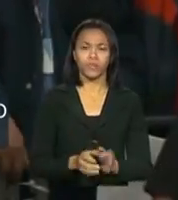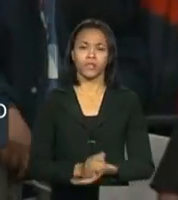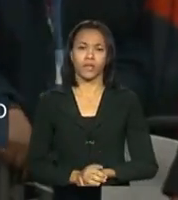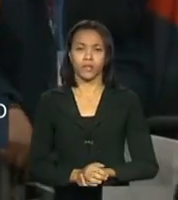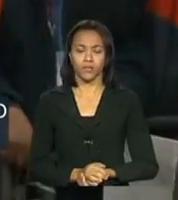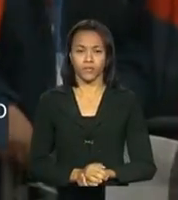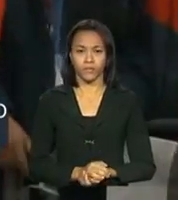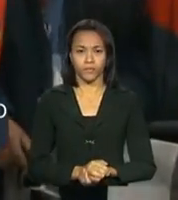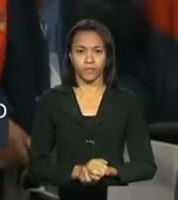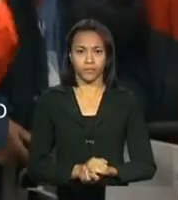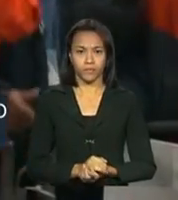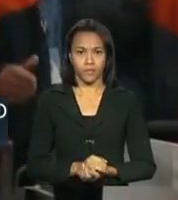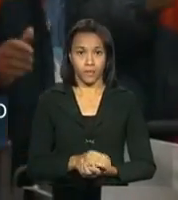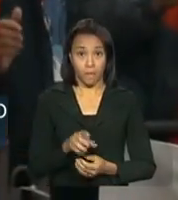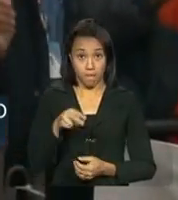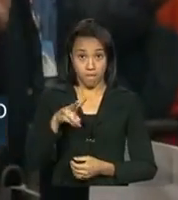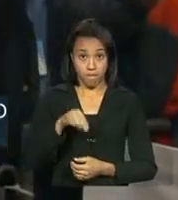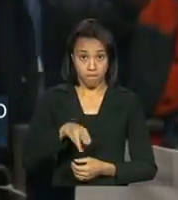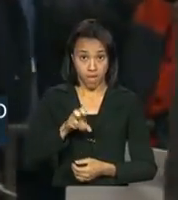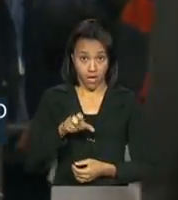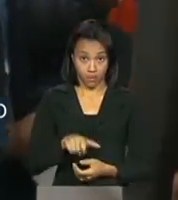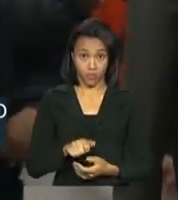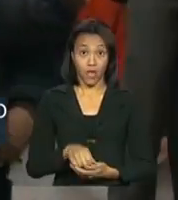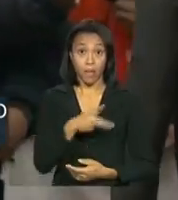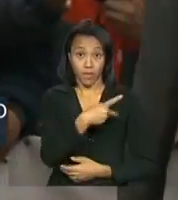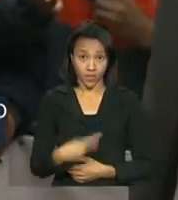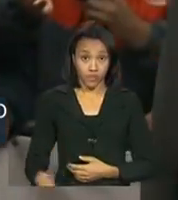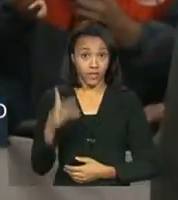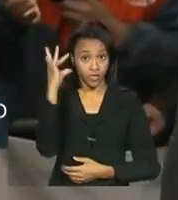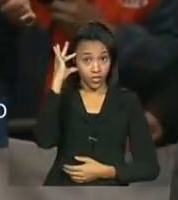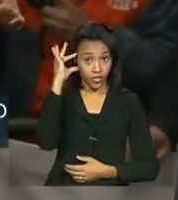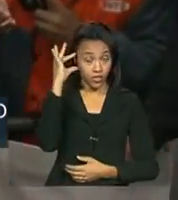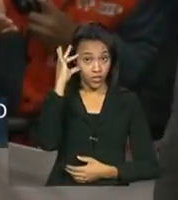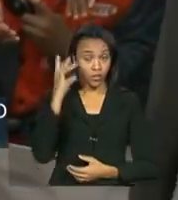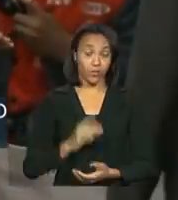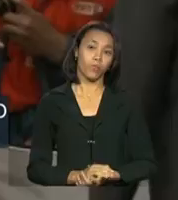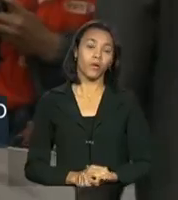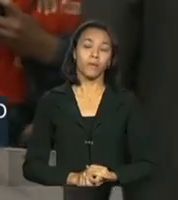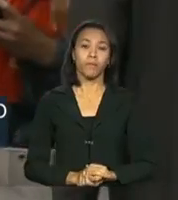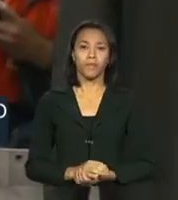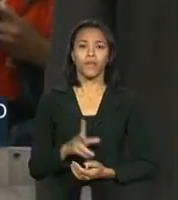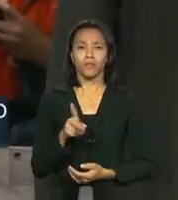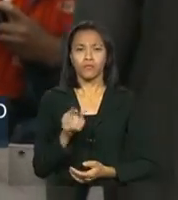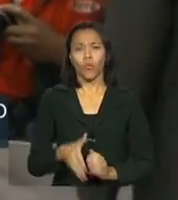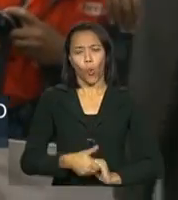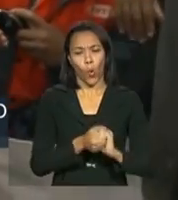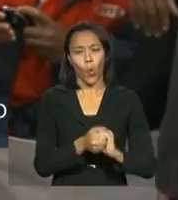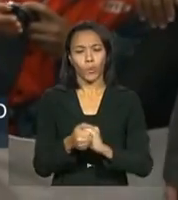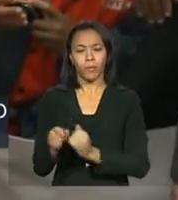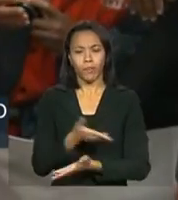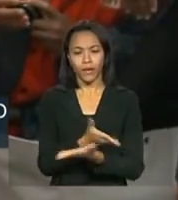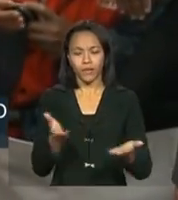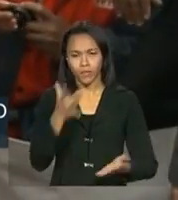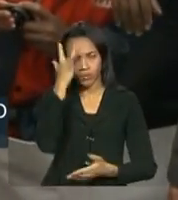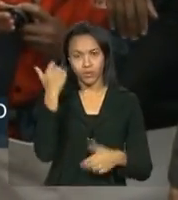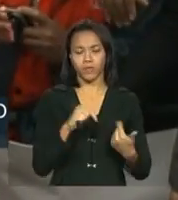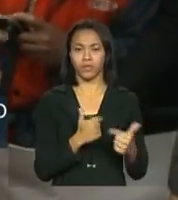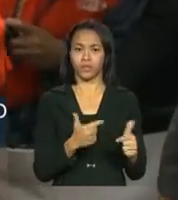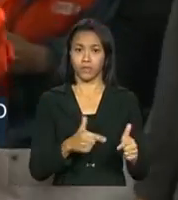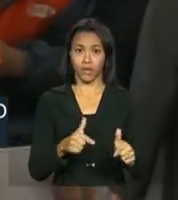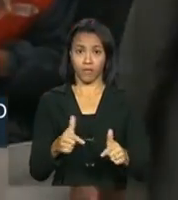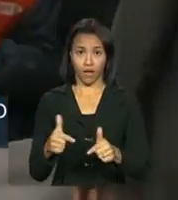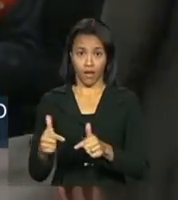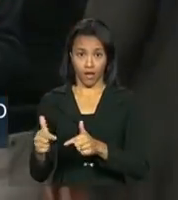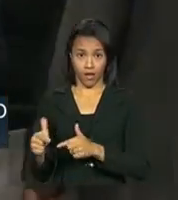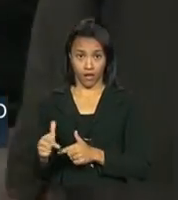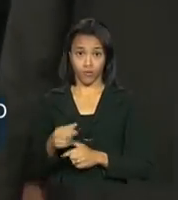1.400 metros. A presidenta Dilma Rousseff, neste momento, aí, cumprimenta os trabalhadores